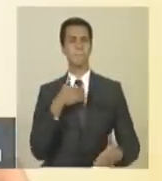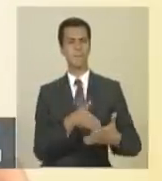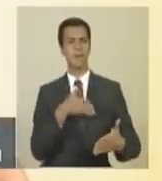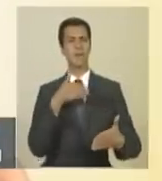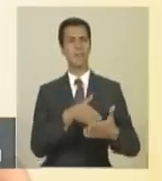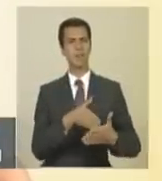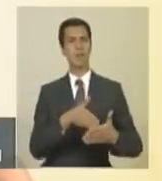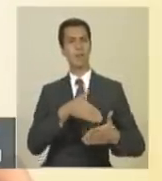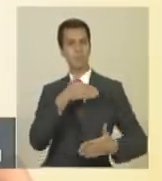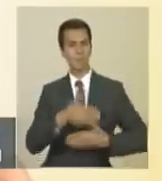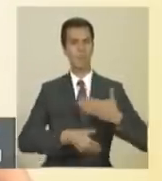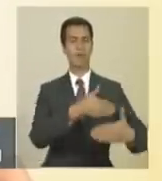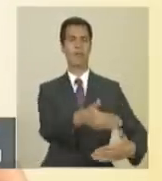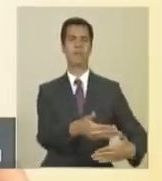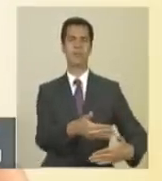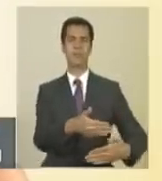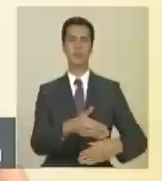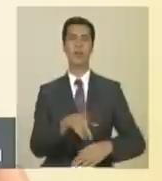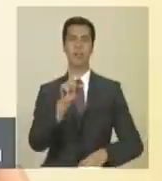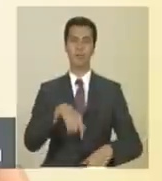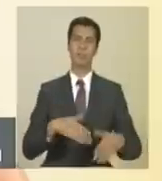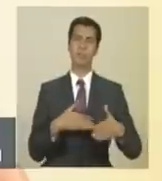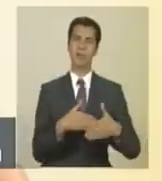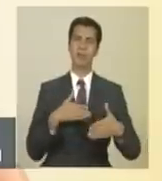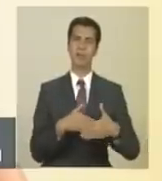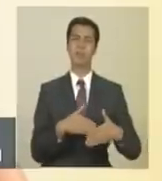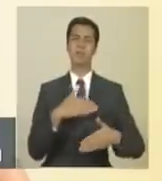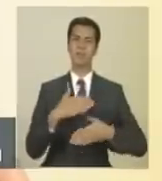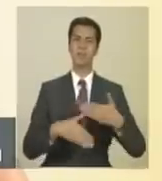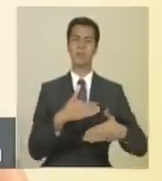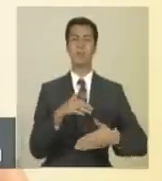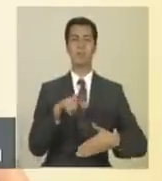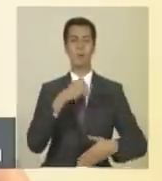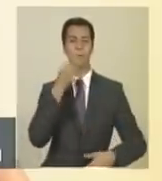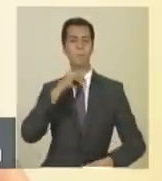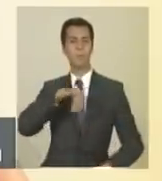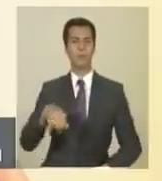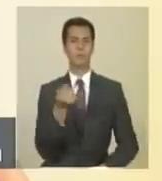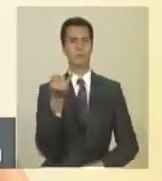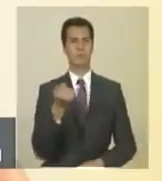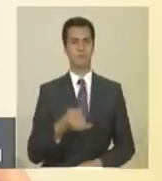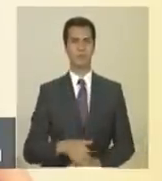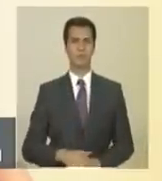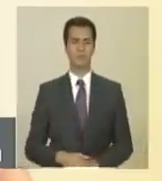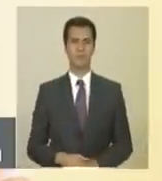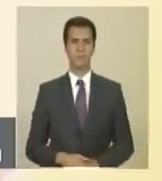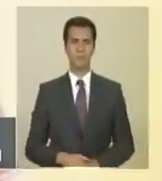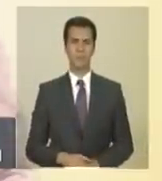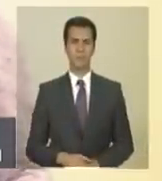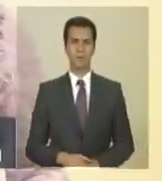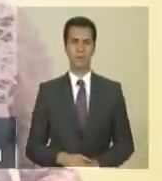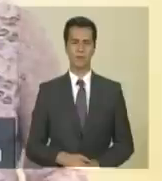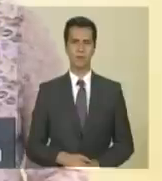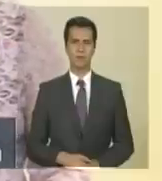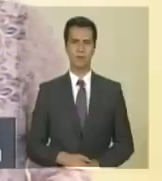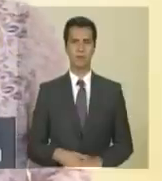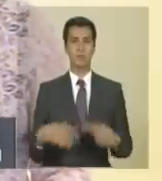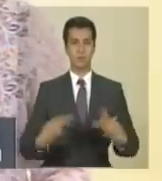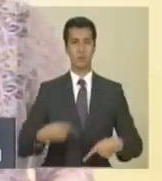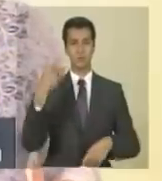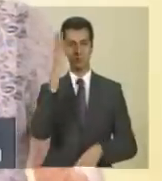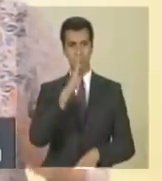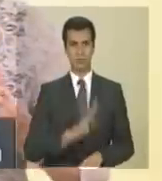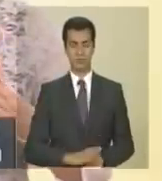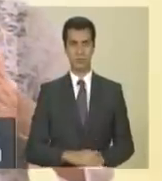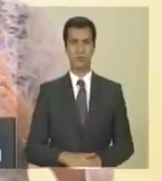quase intransponível, que é a barreira da oportunidade. Há no Brasil,